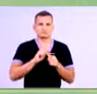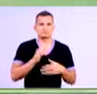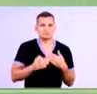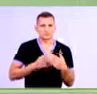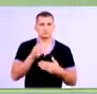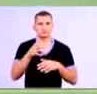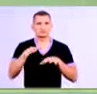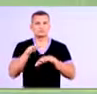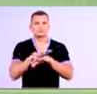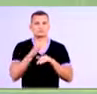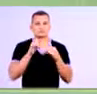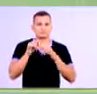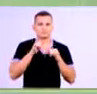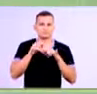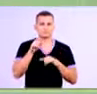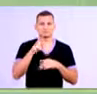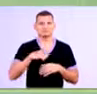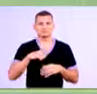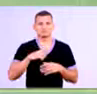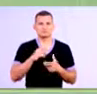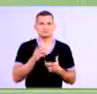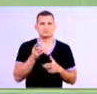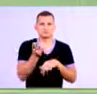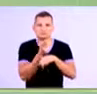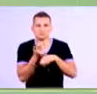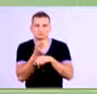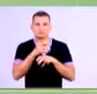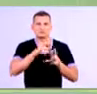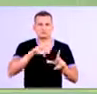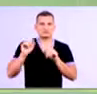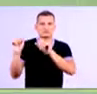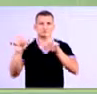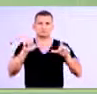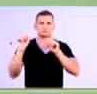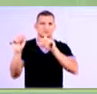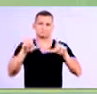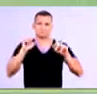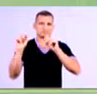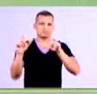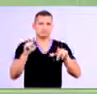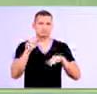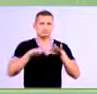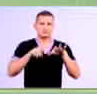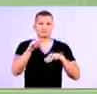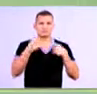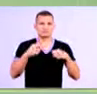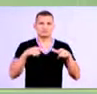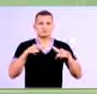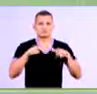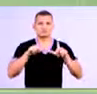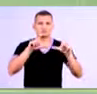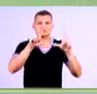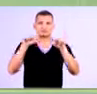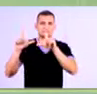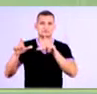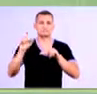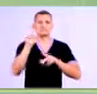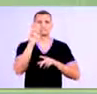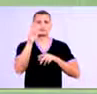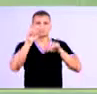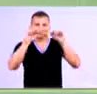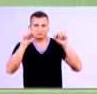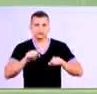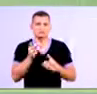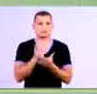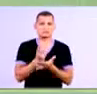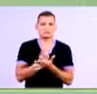de informações, você ficar tendo que navegar em diversas telas. Às vezes você precisa trabalhar com 3 sistemas ao mesmo tempo para obter o mesmo